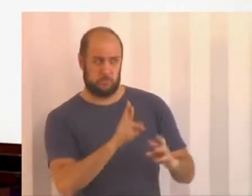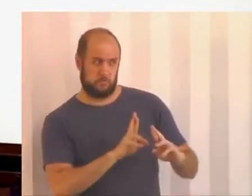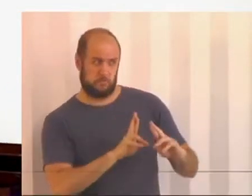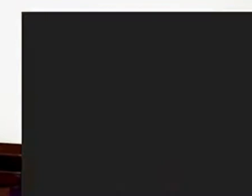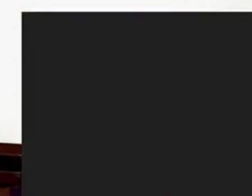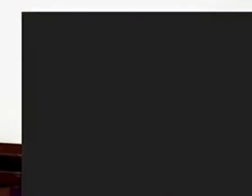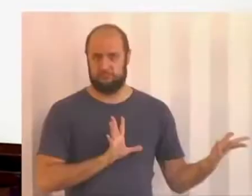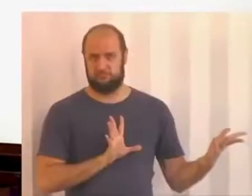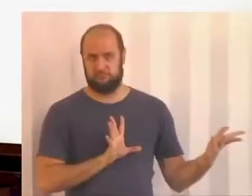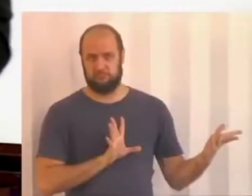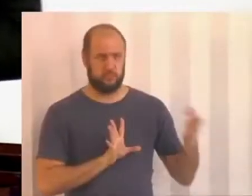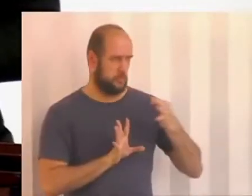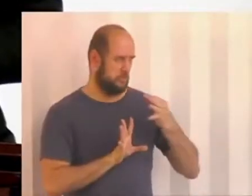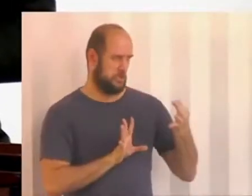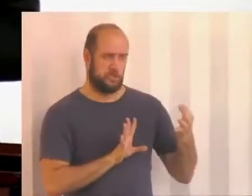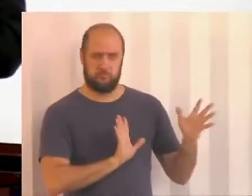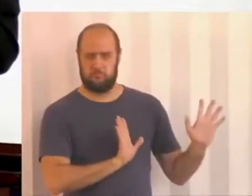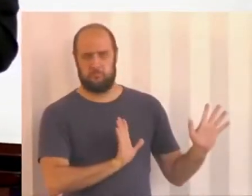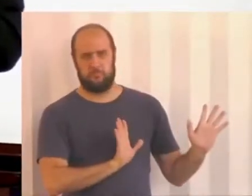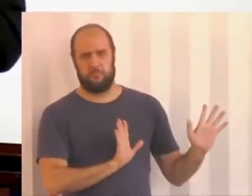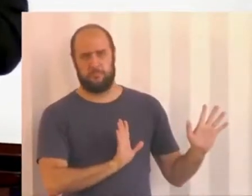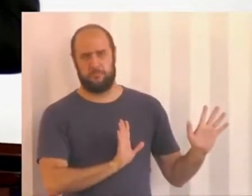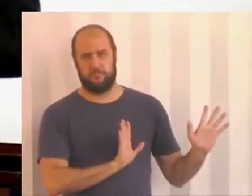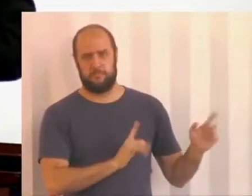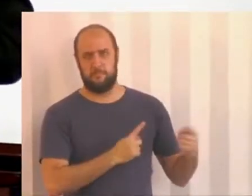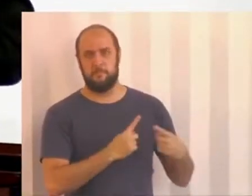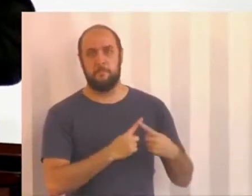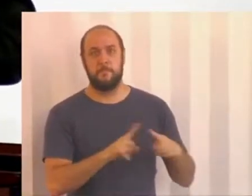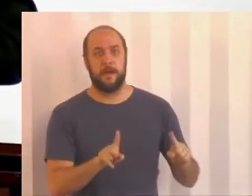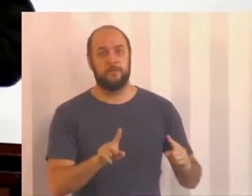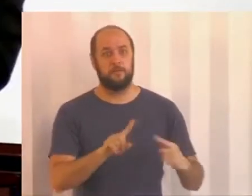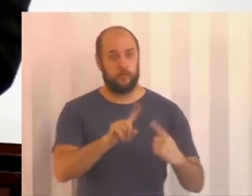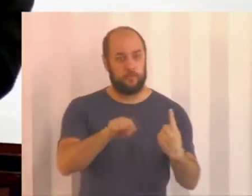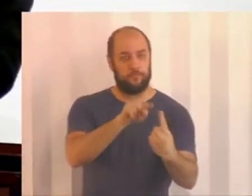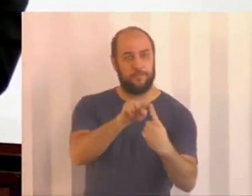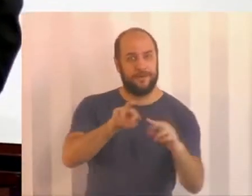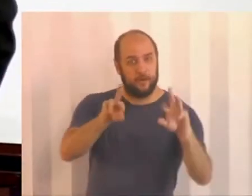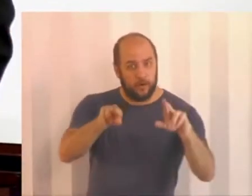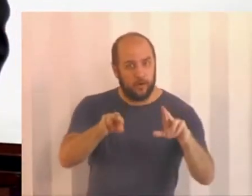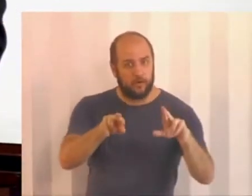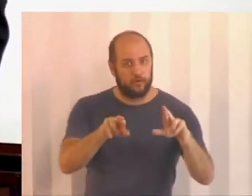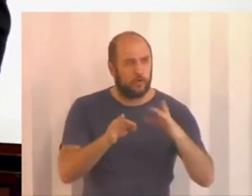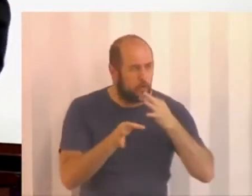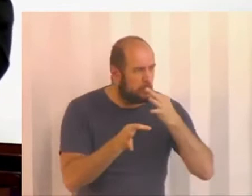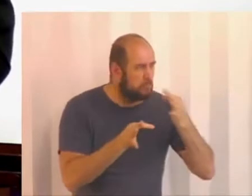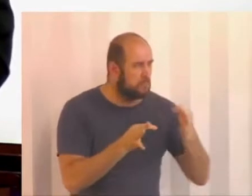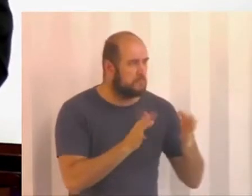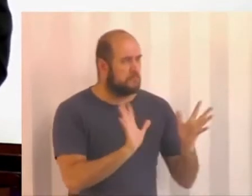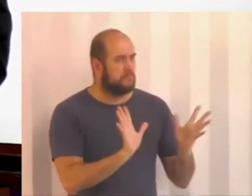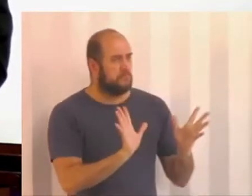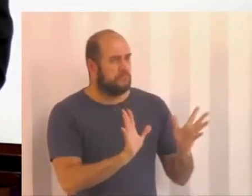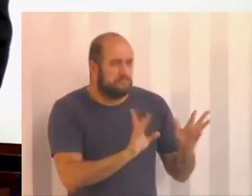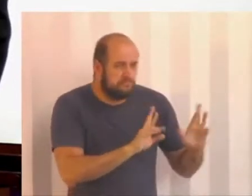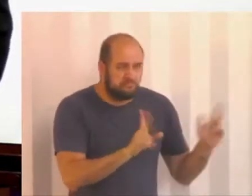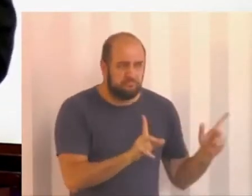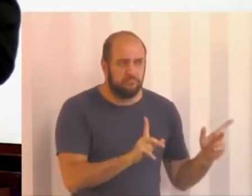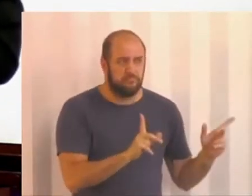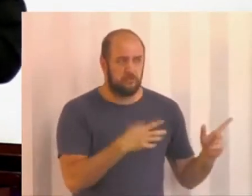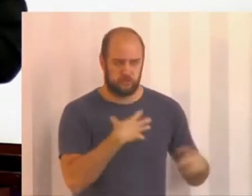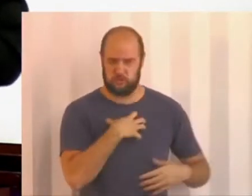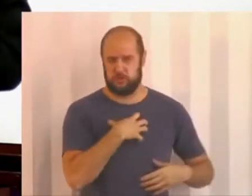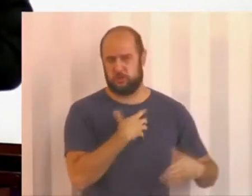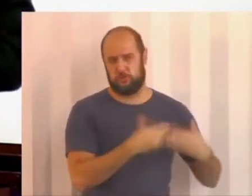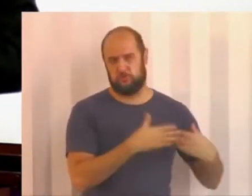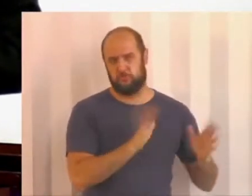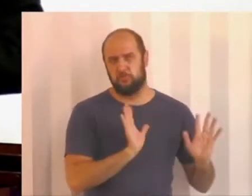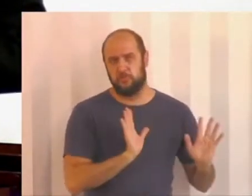irmão, mas essa divergência não pode ser de propósito, pode ser apenas do modo como nós vamos correr, mas de propósito